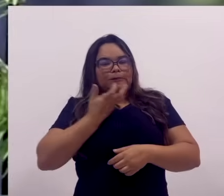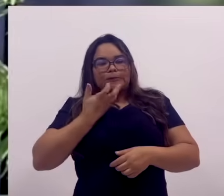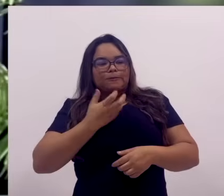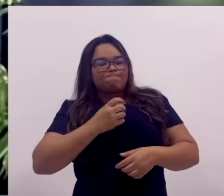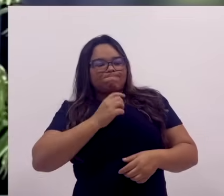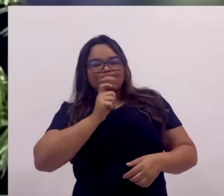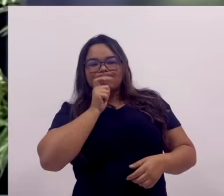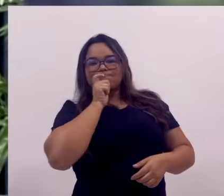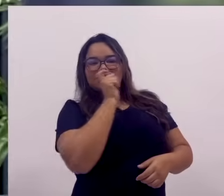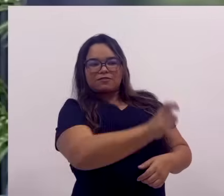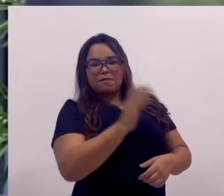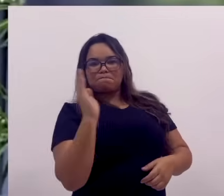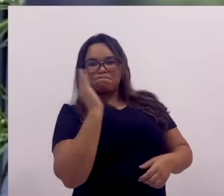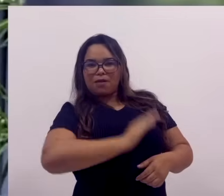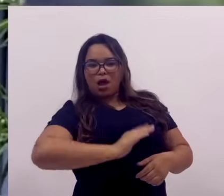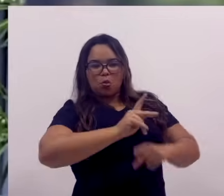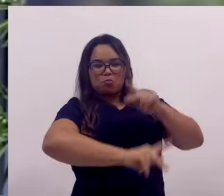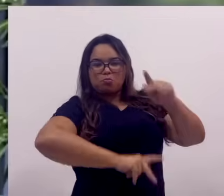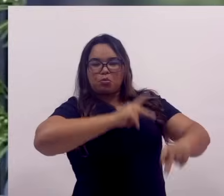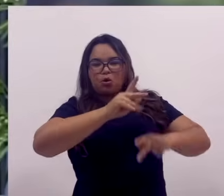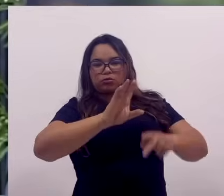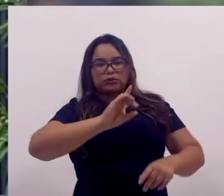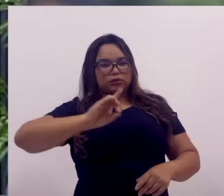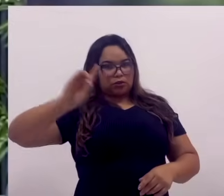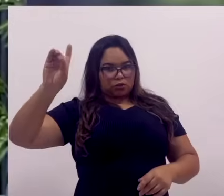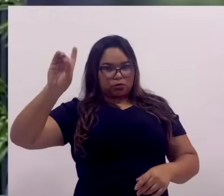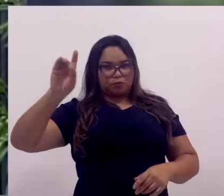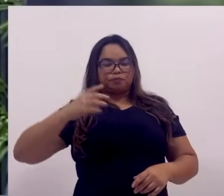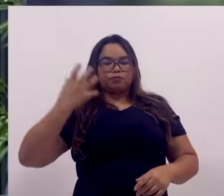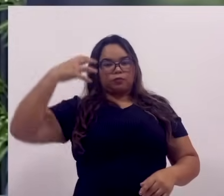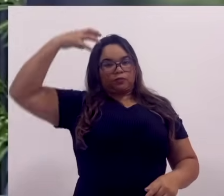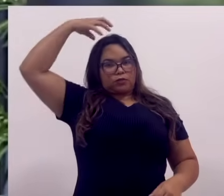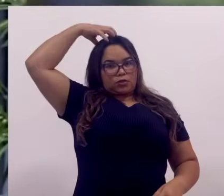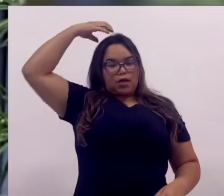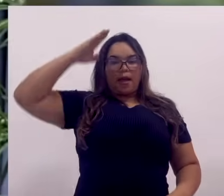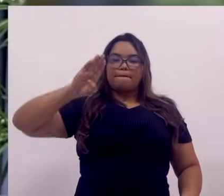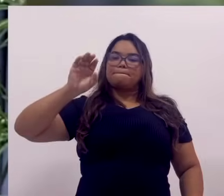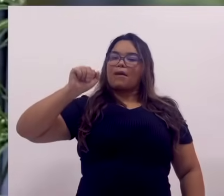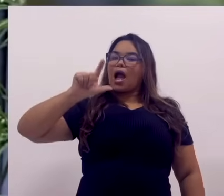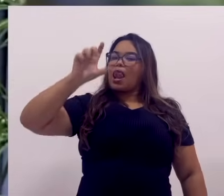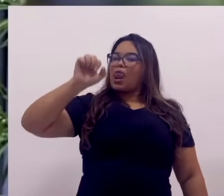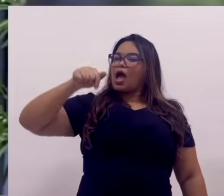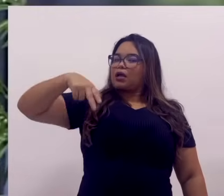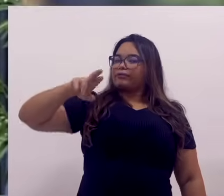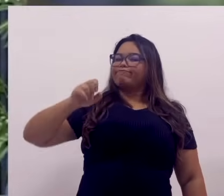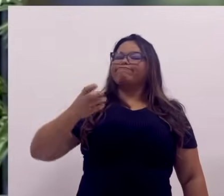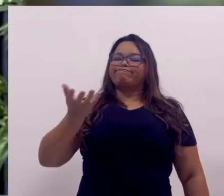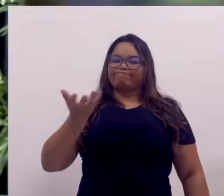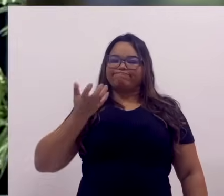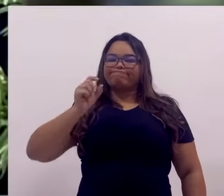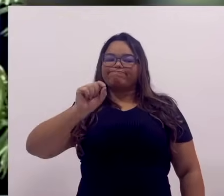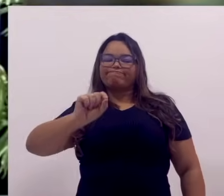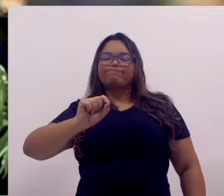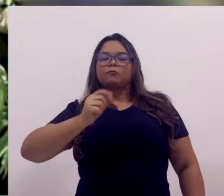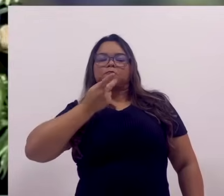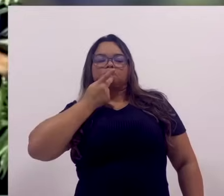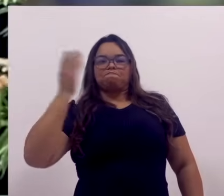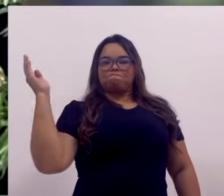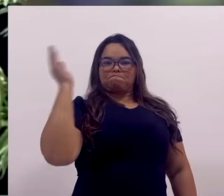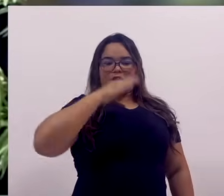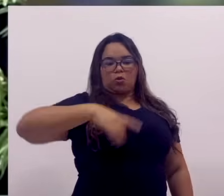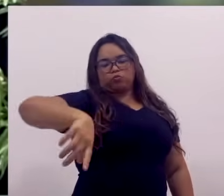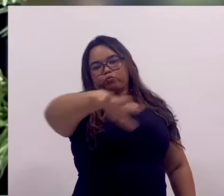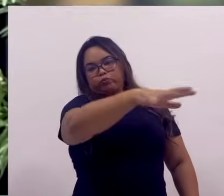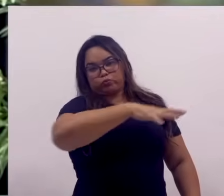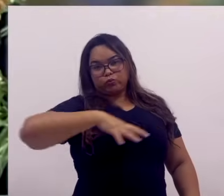Balaque queria amaldiçoá-los, porque eles eram uma ameaça para ele. Mas cada vez que tentava amaldiçoá-los, o que é que